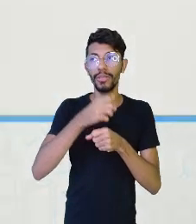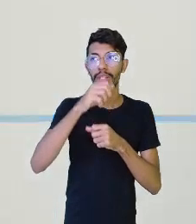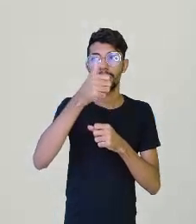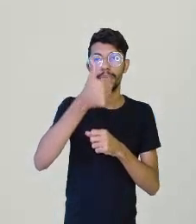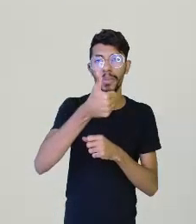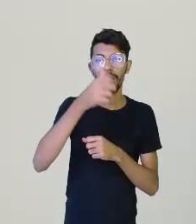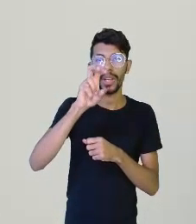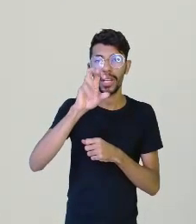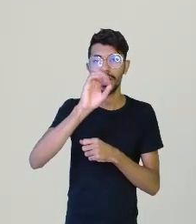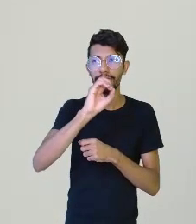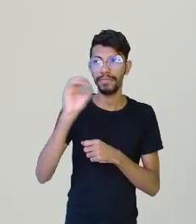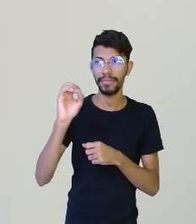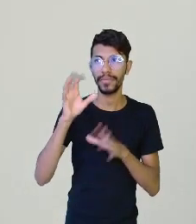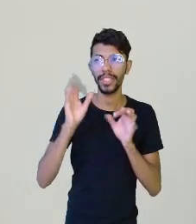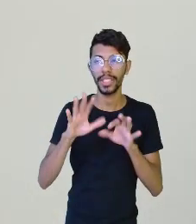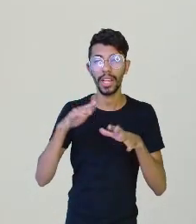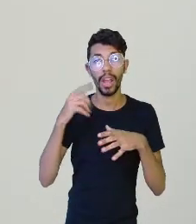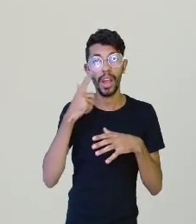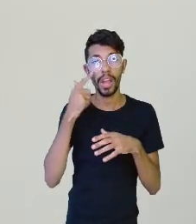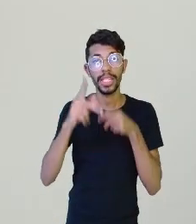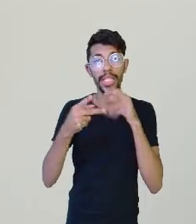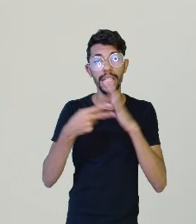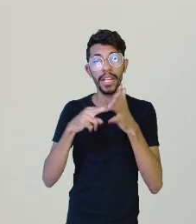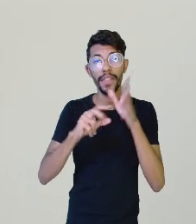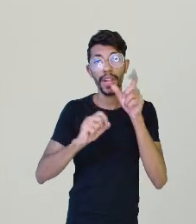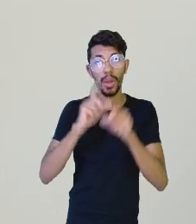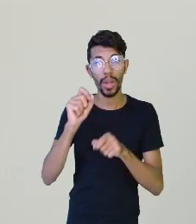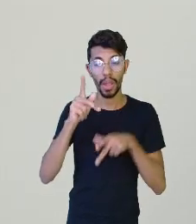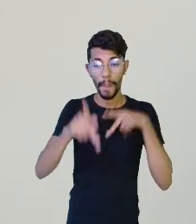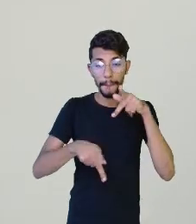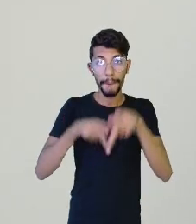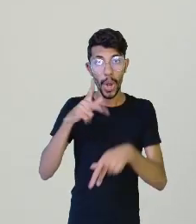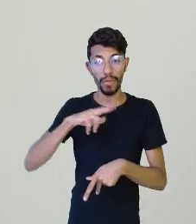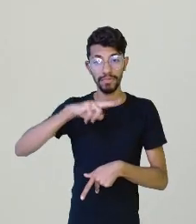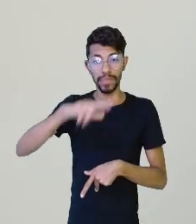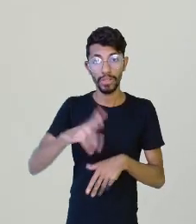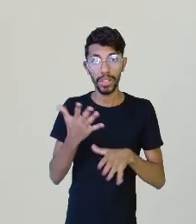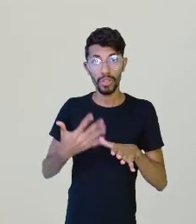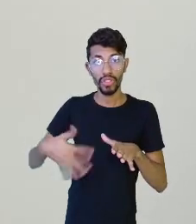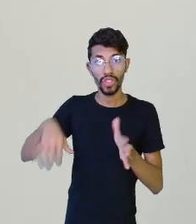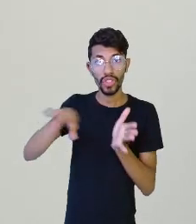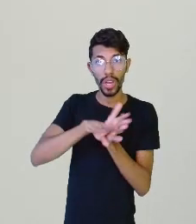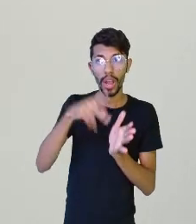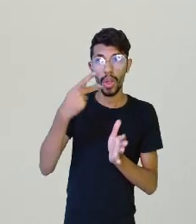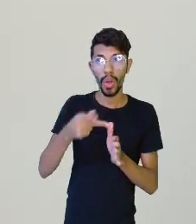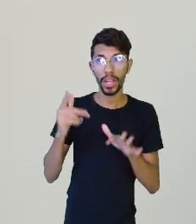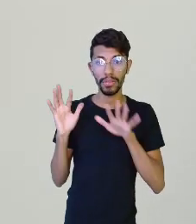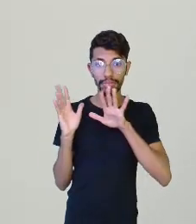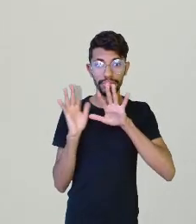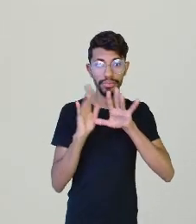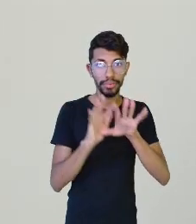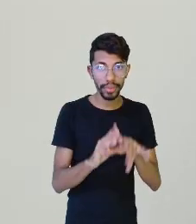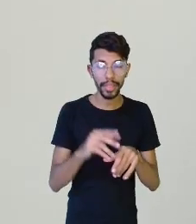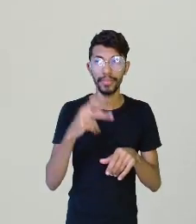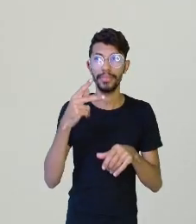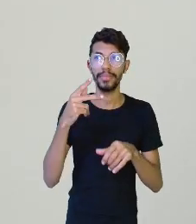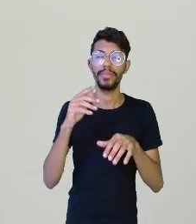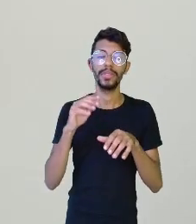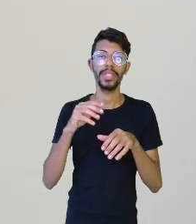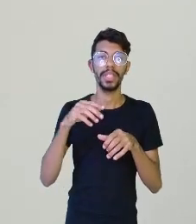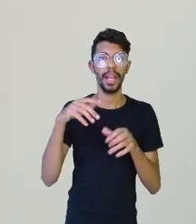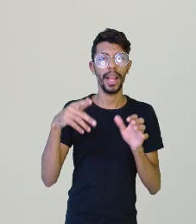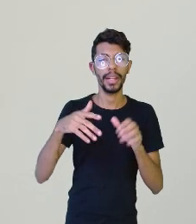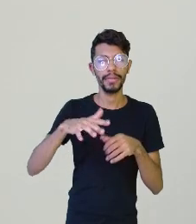dizer? Quando os portugueses chegaram aqui no Brasil, eles desembarcaram onde hoje é o território da Bahia. Então, foi